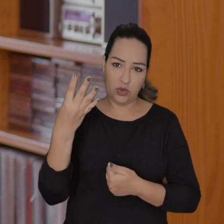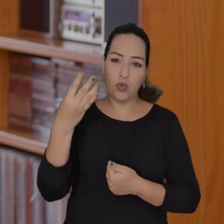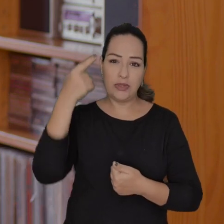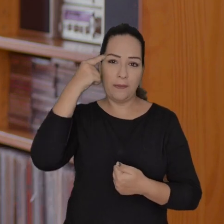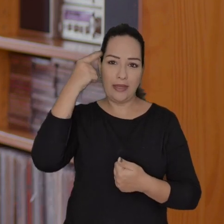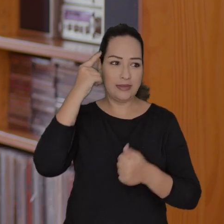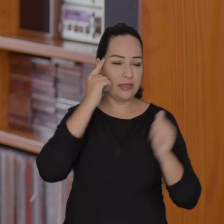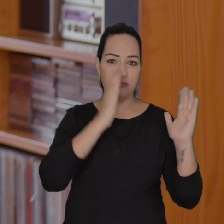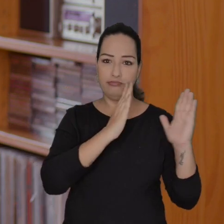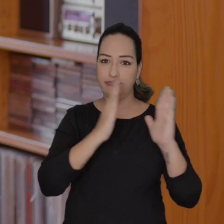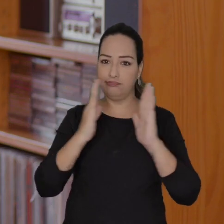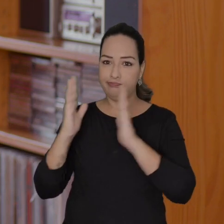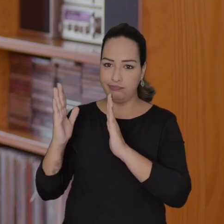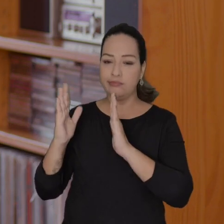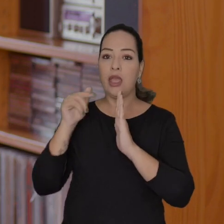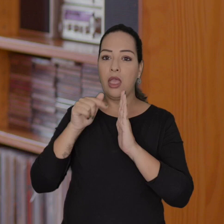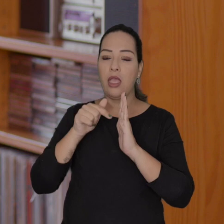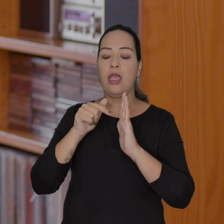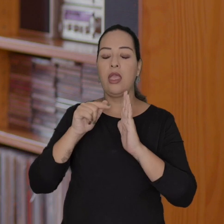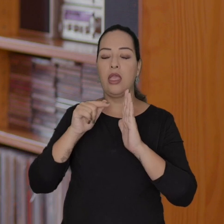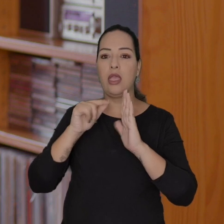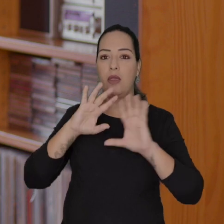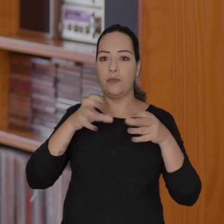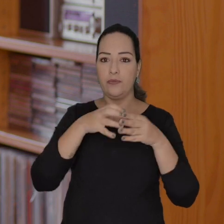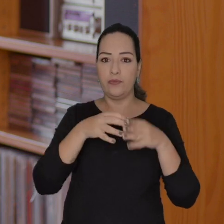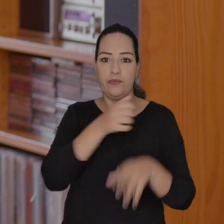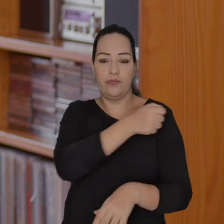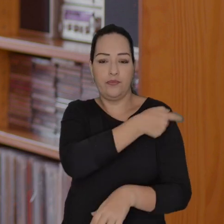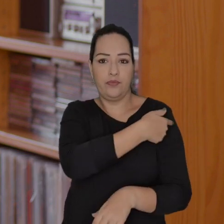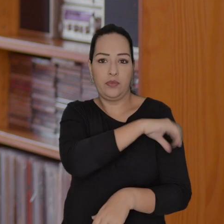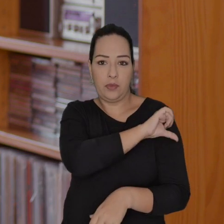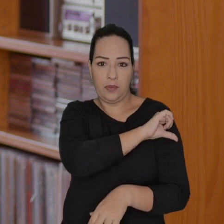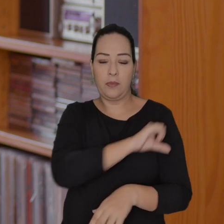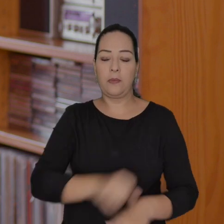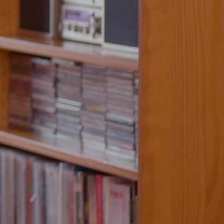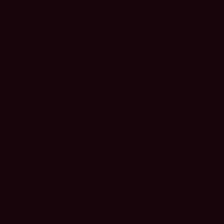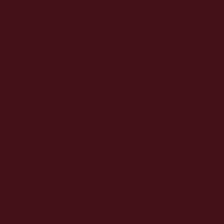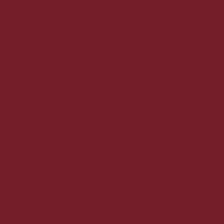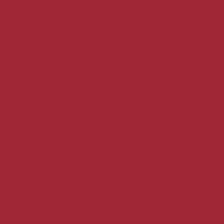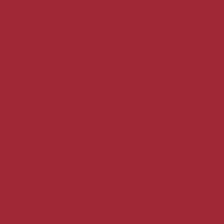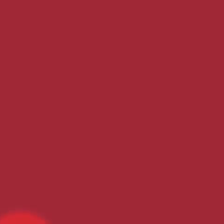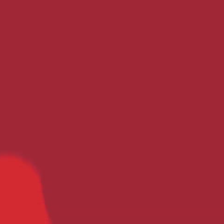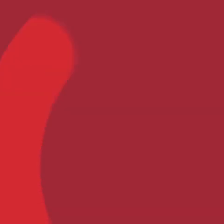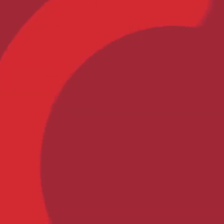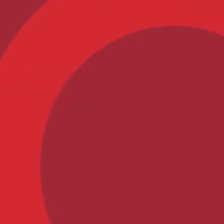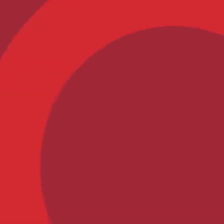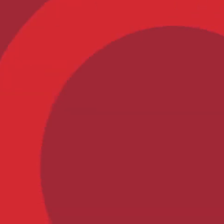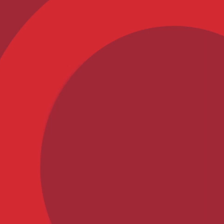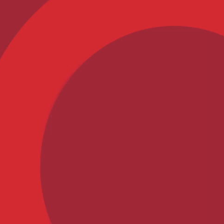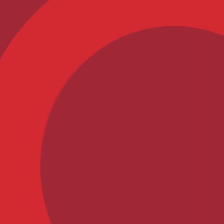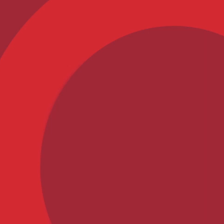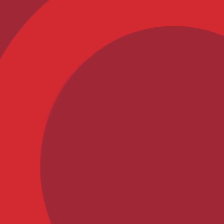de 14, por exemplo, né? Pensando nesse bloco do ensino fundamental, por exemplo. O